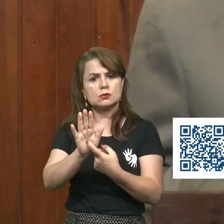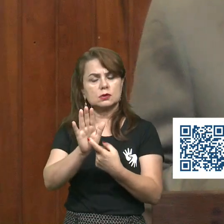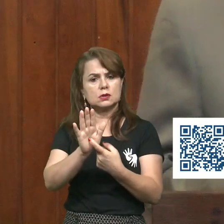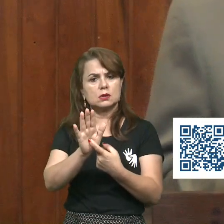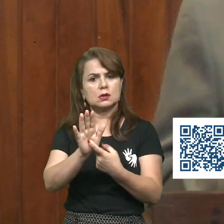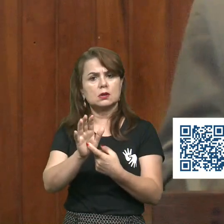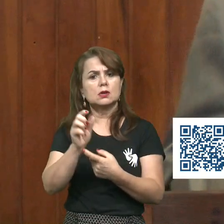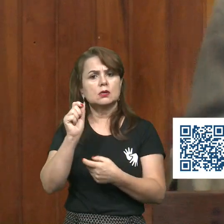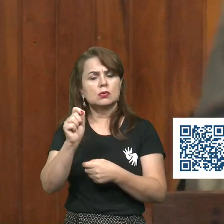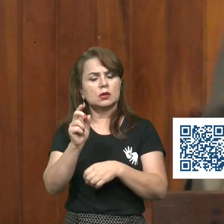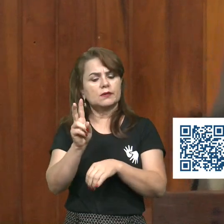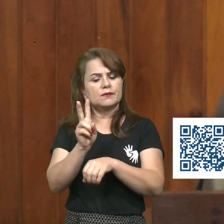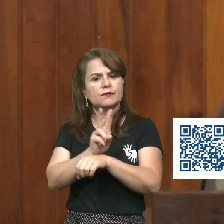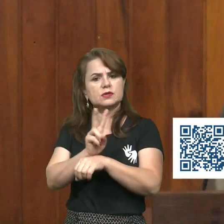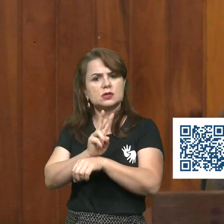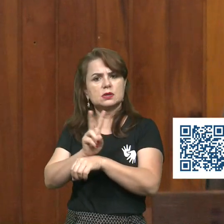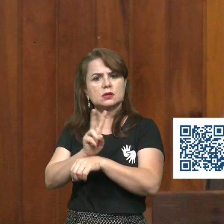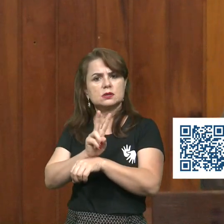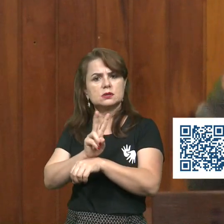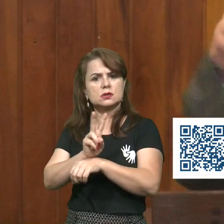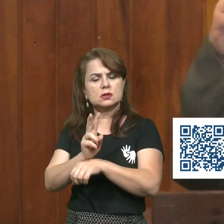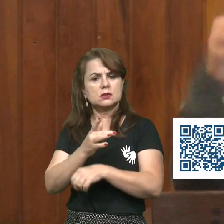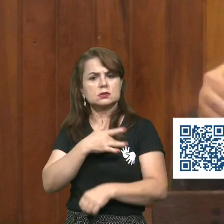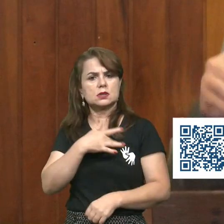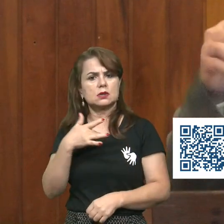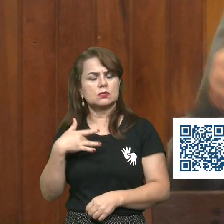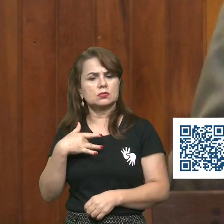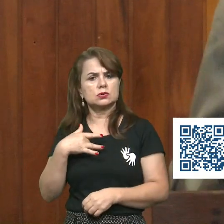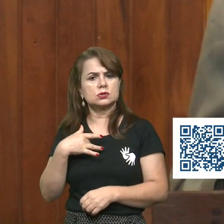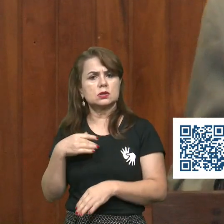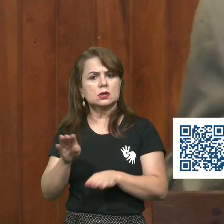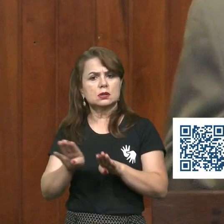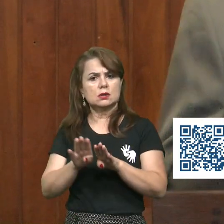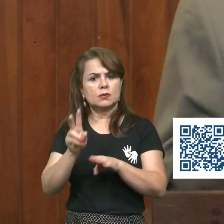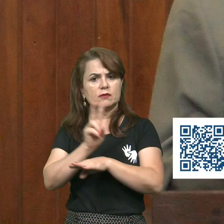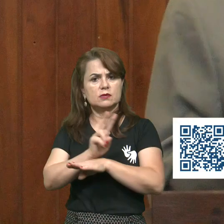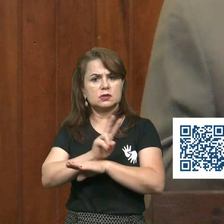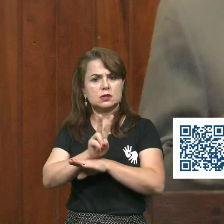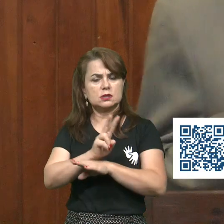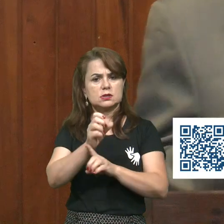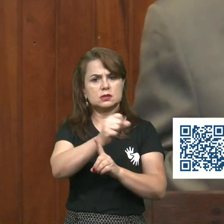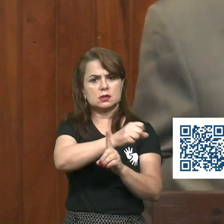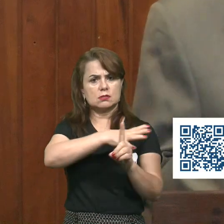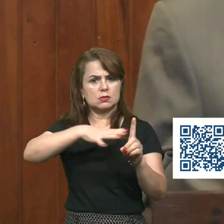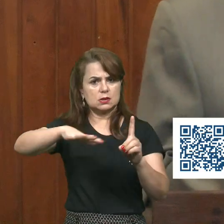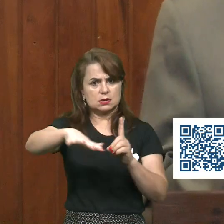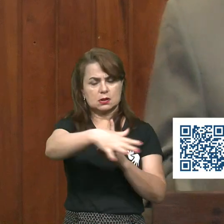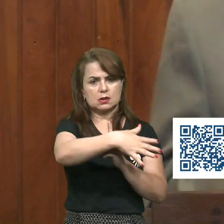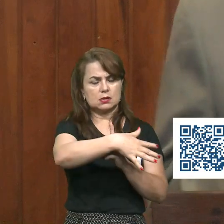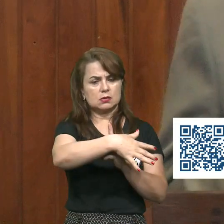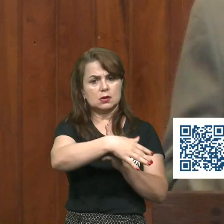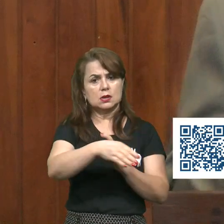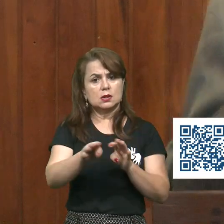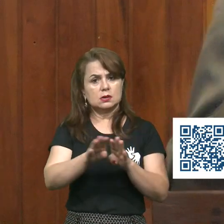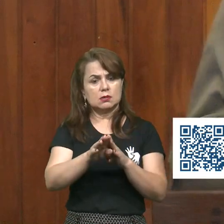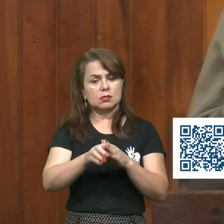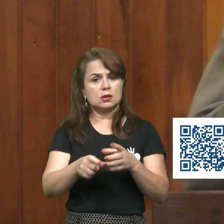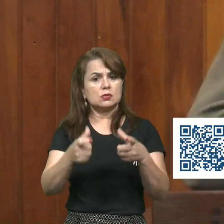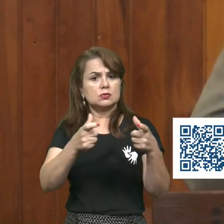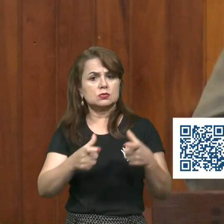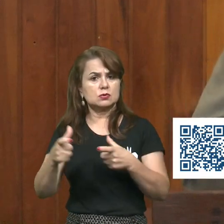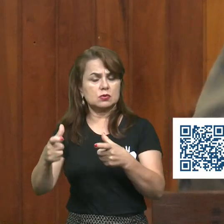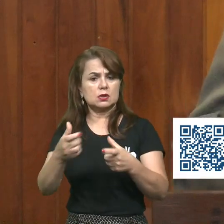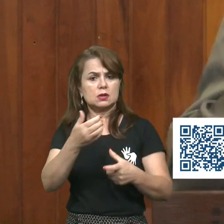vigilância epidemiológica e a vigilância ambiental do município, além de órgãos estaduais, como o